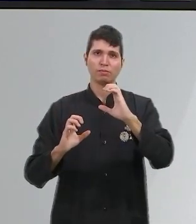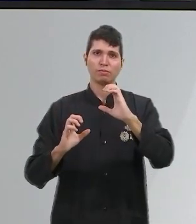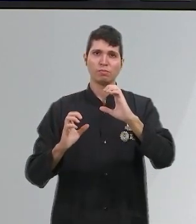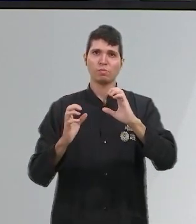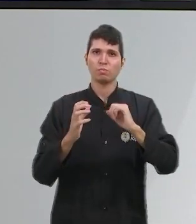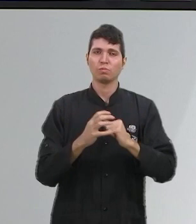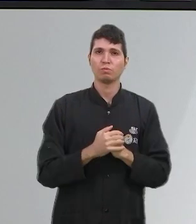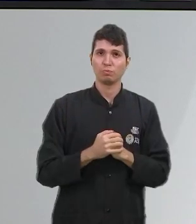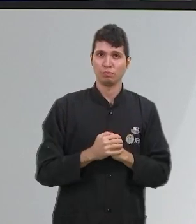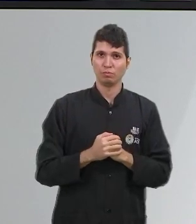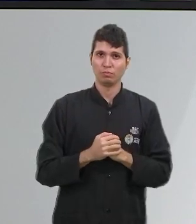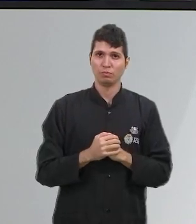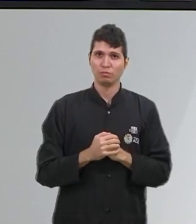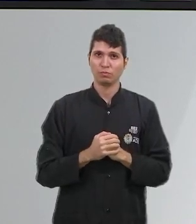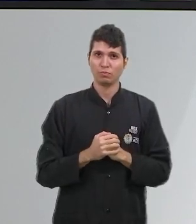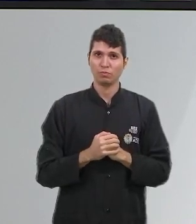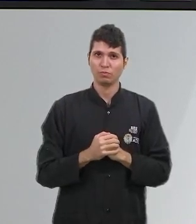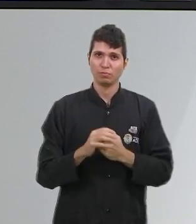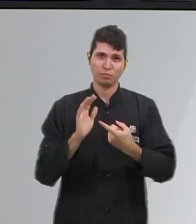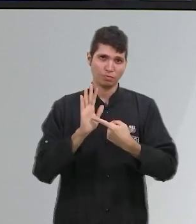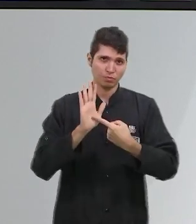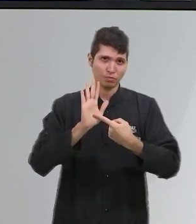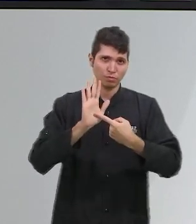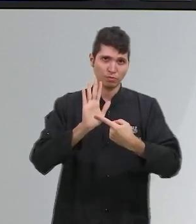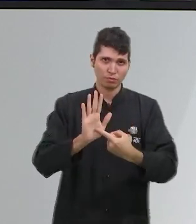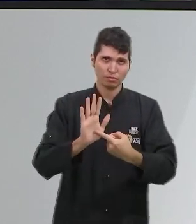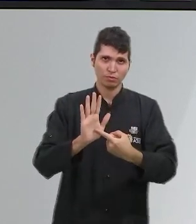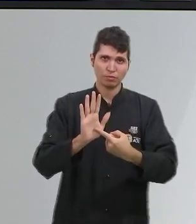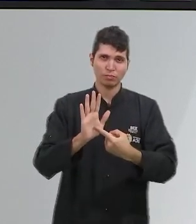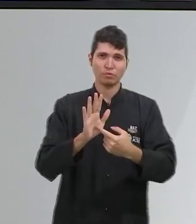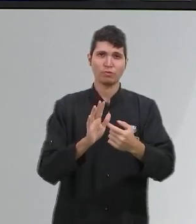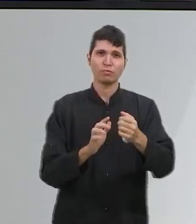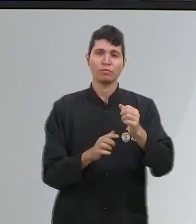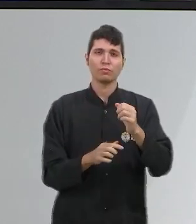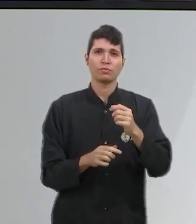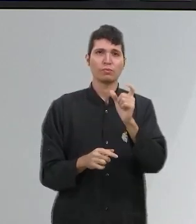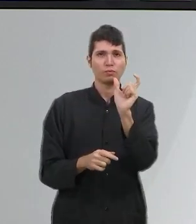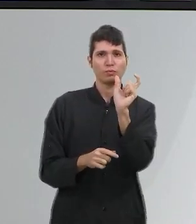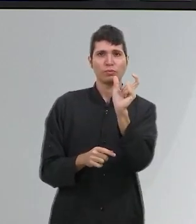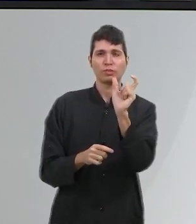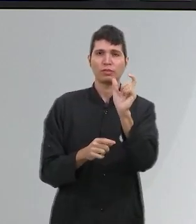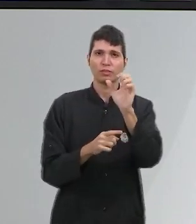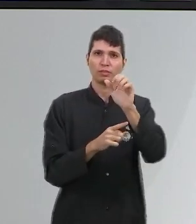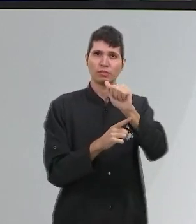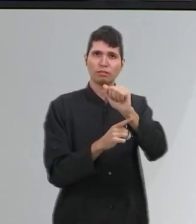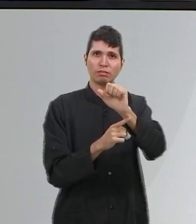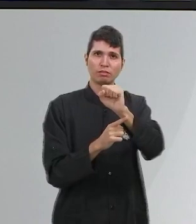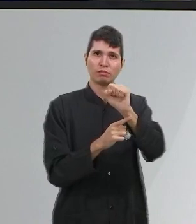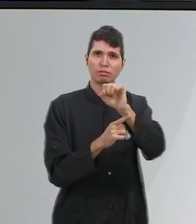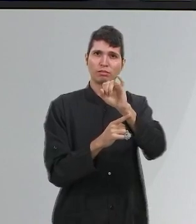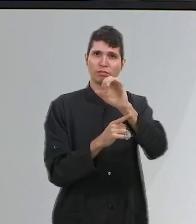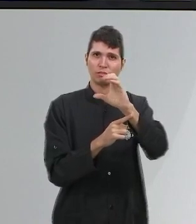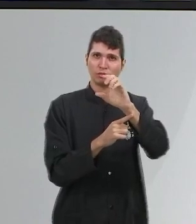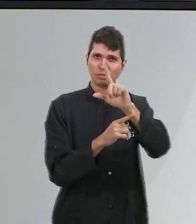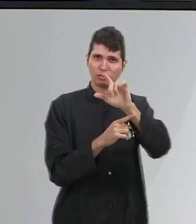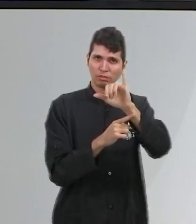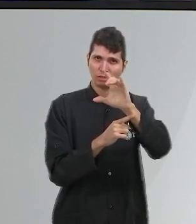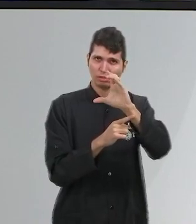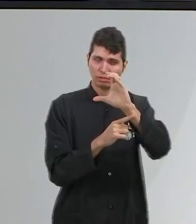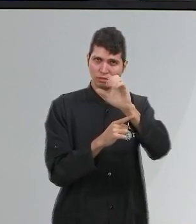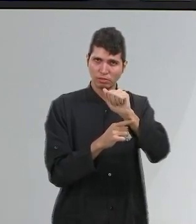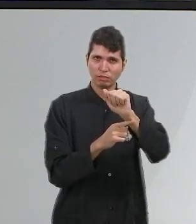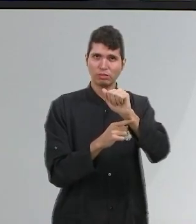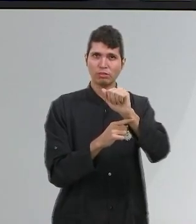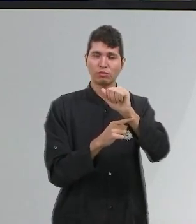considerada aberta ou também pode ser chamada de acíclica, ou também ela pode ser considerada fechada ou